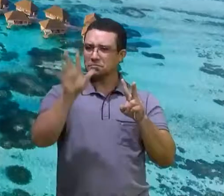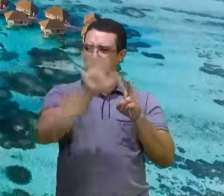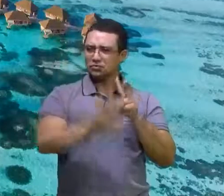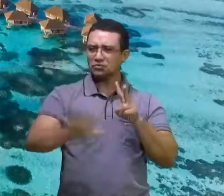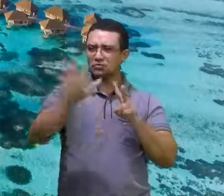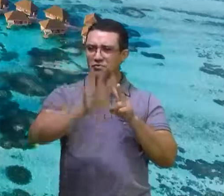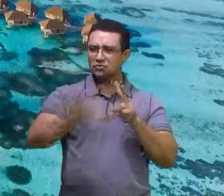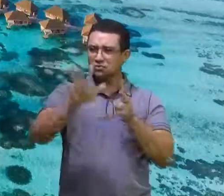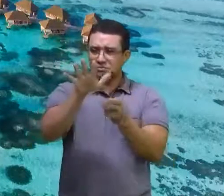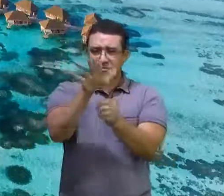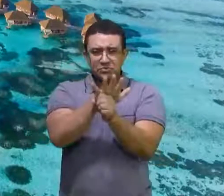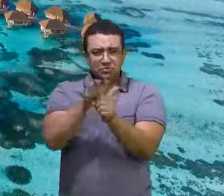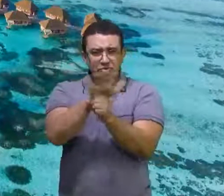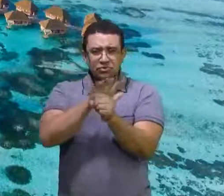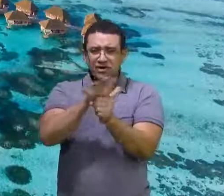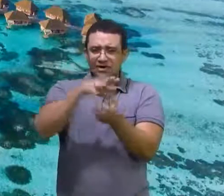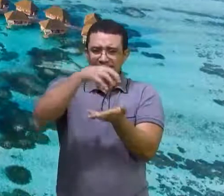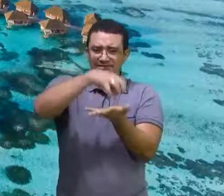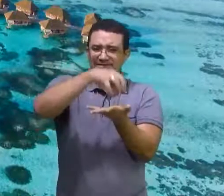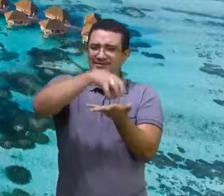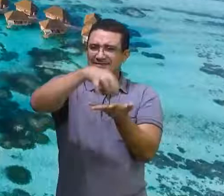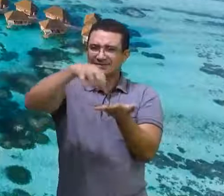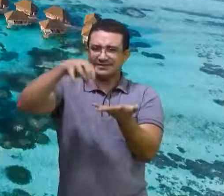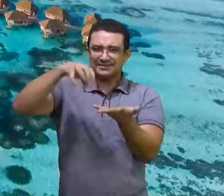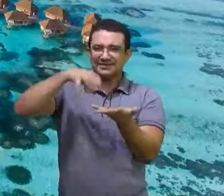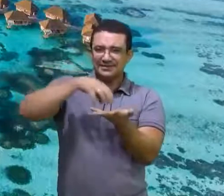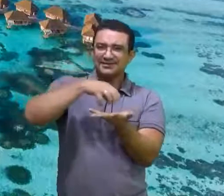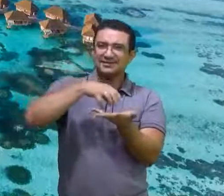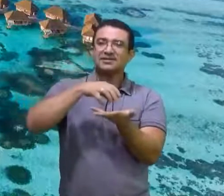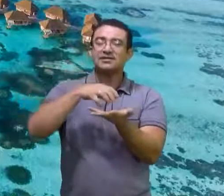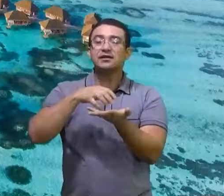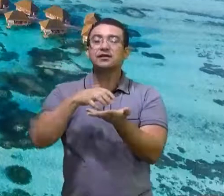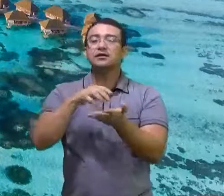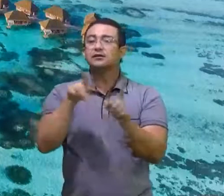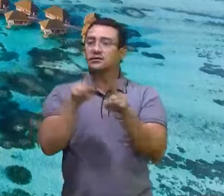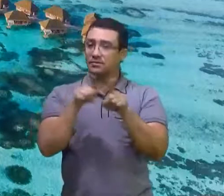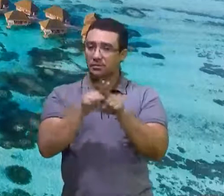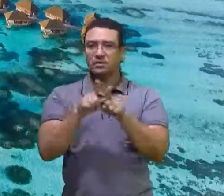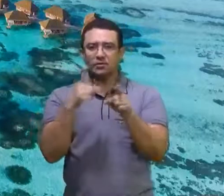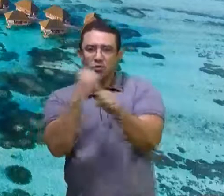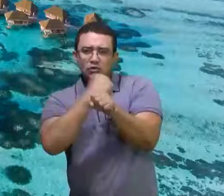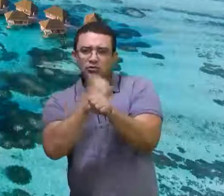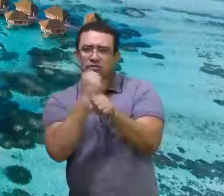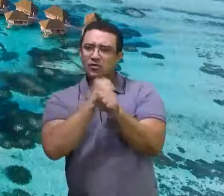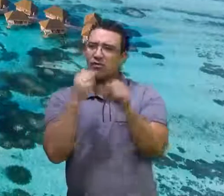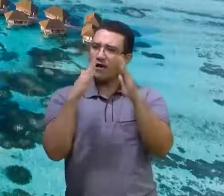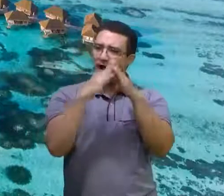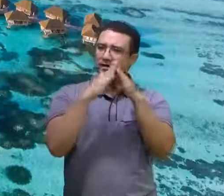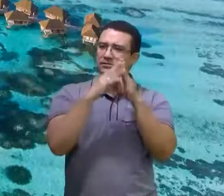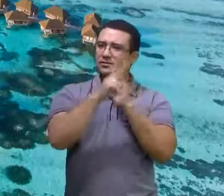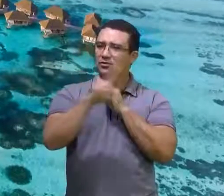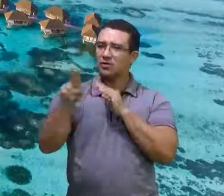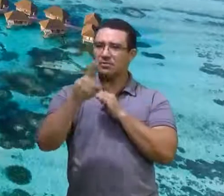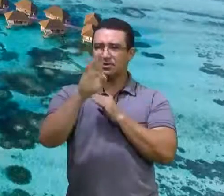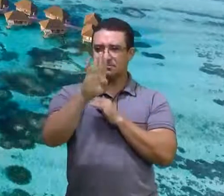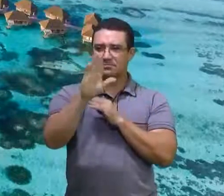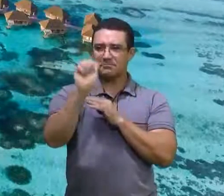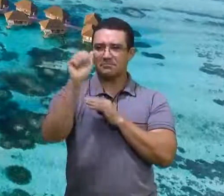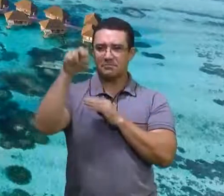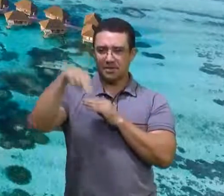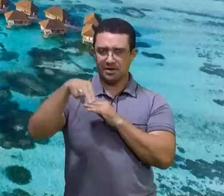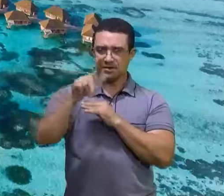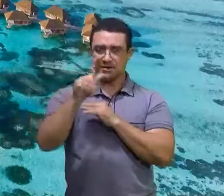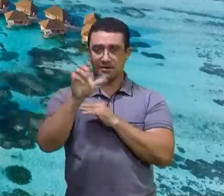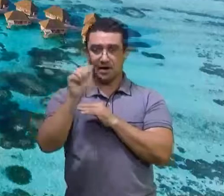de ilha, não é? E as construções humanas que a gente chama aí de bangalôs, né? No caso das Maldivas, a gente